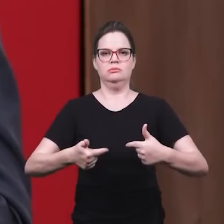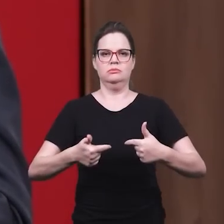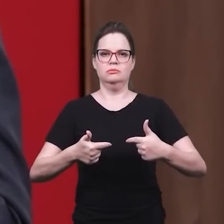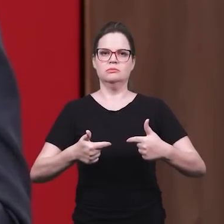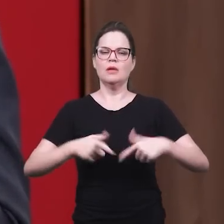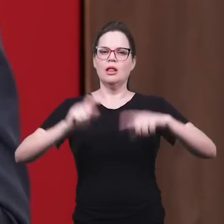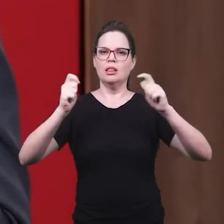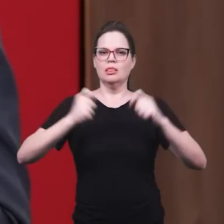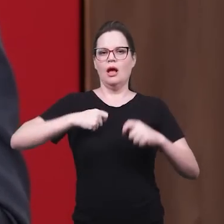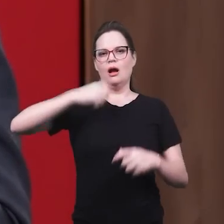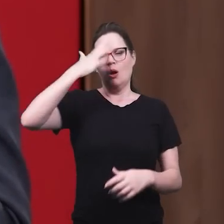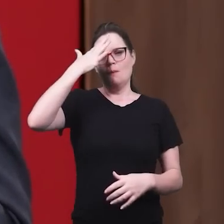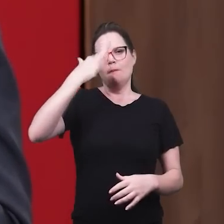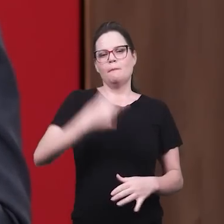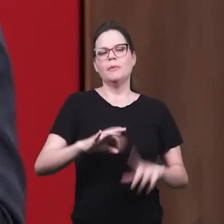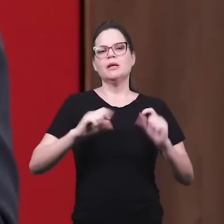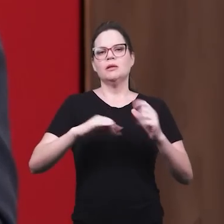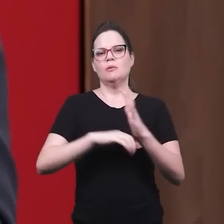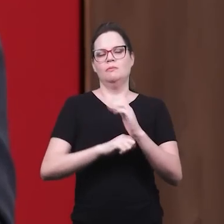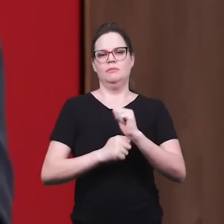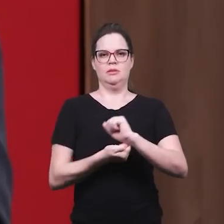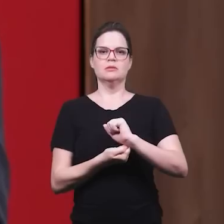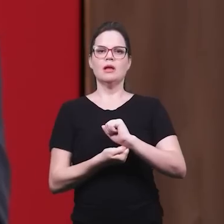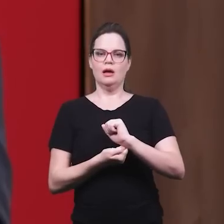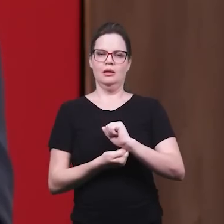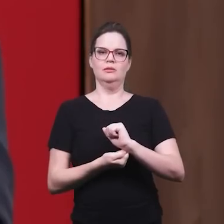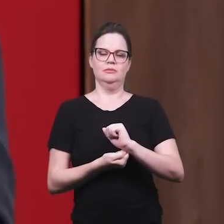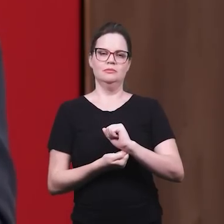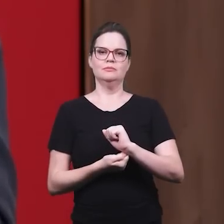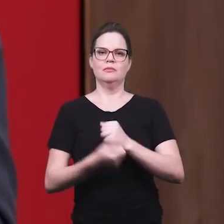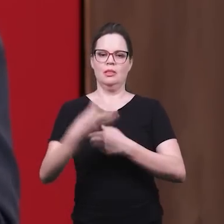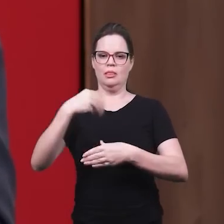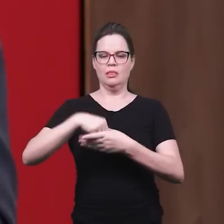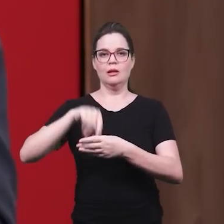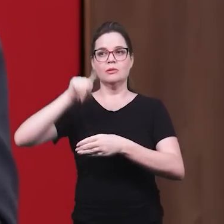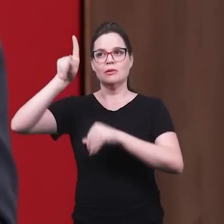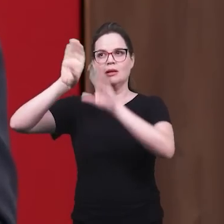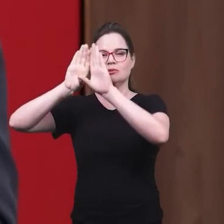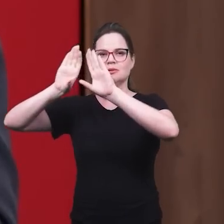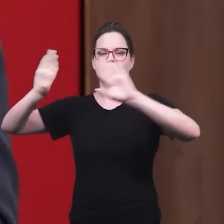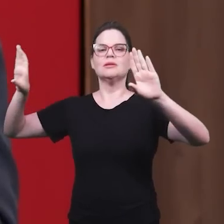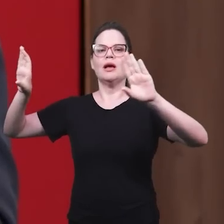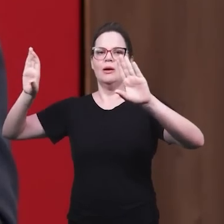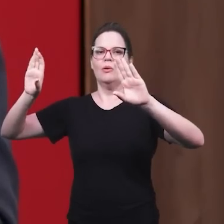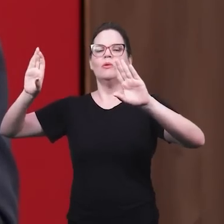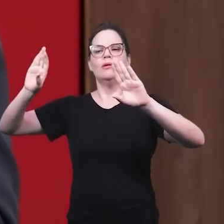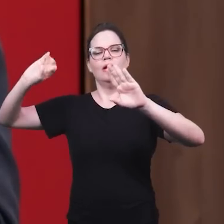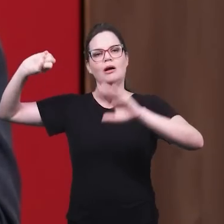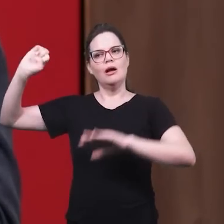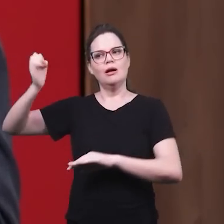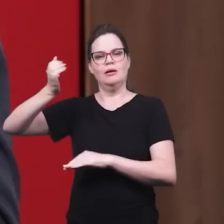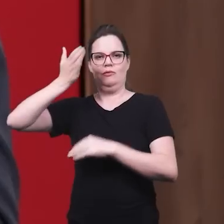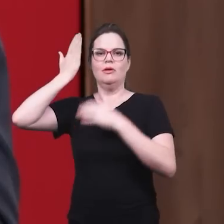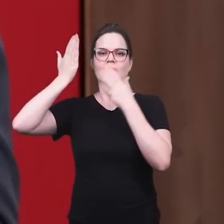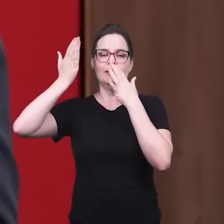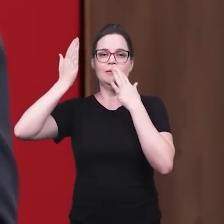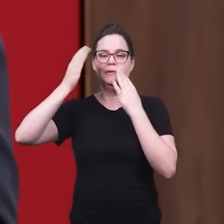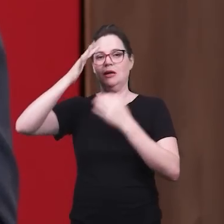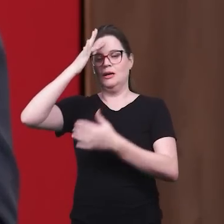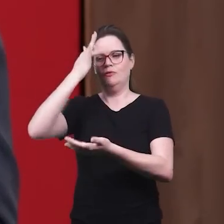tenha compreensão dos mistérios que vêm da obra redentora, da eternidade de Deus. Então é importante a gente